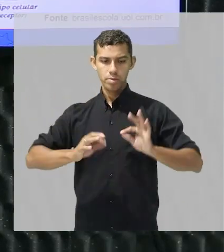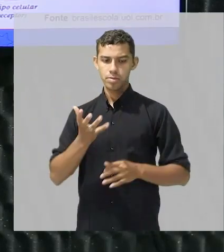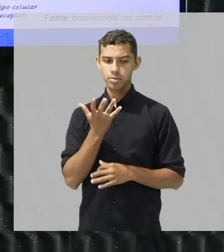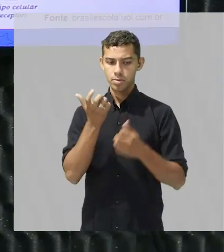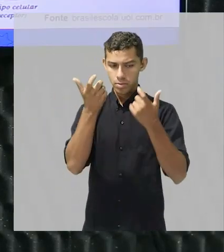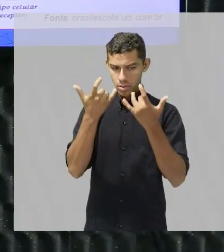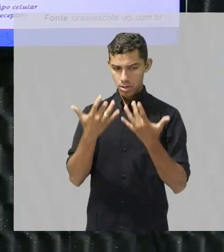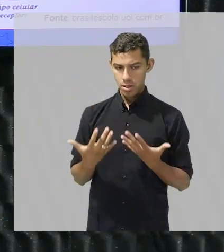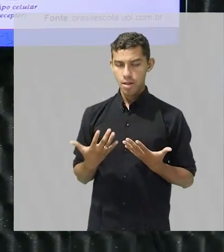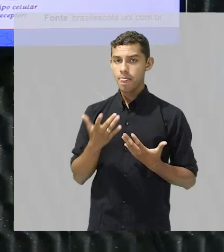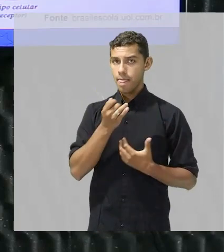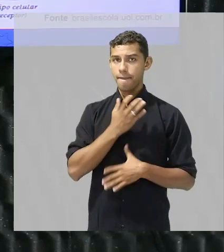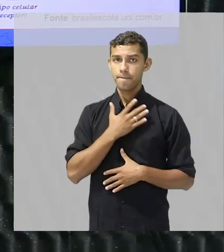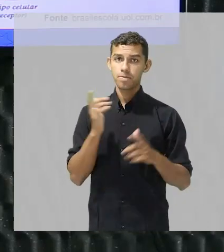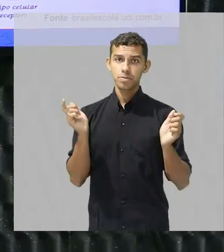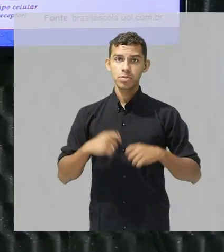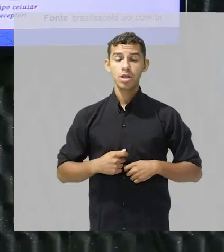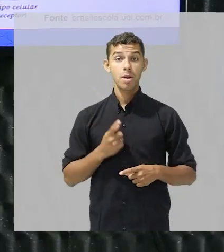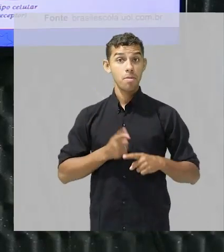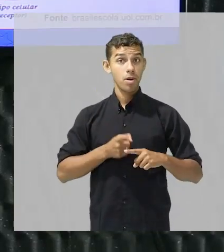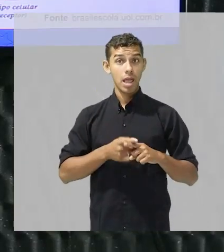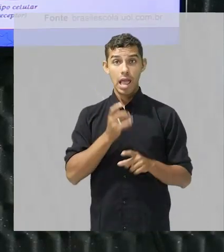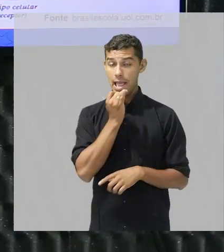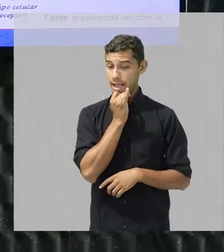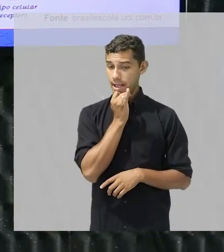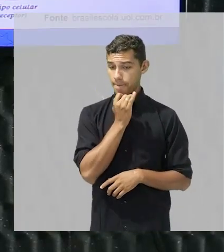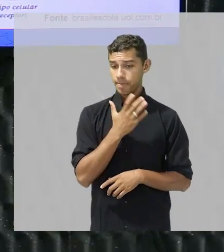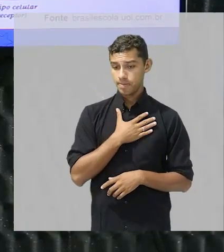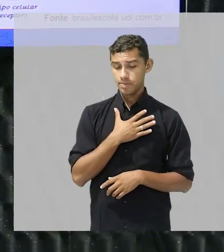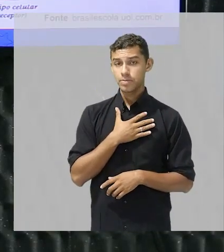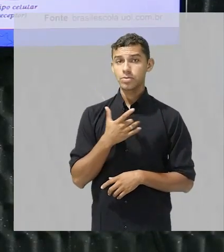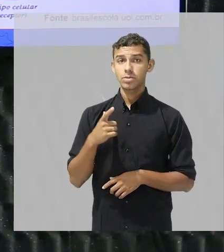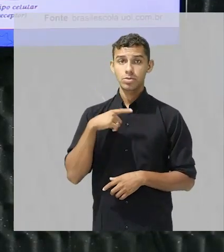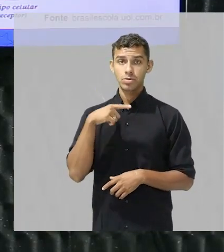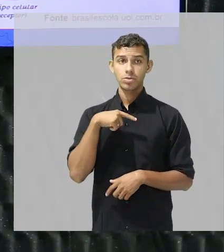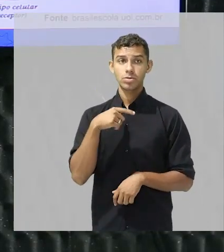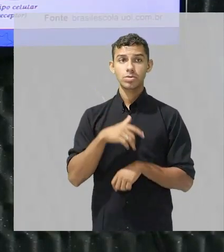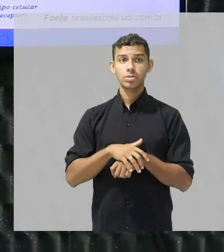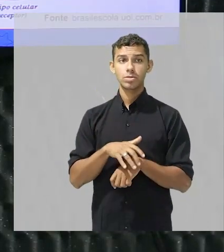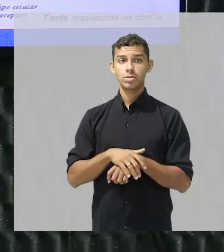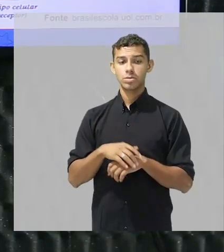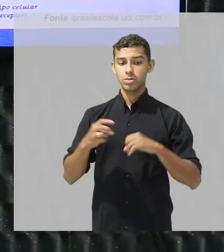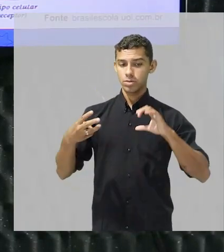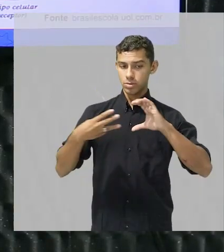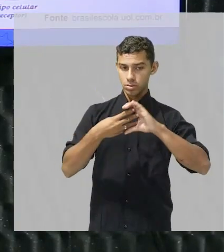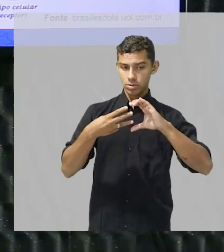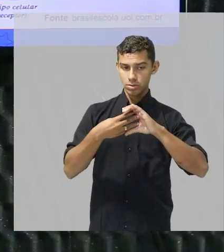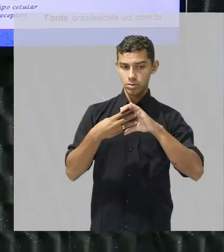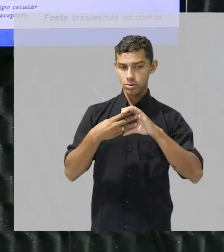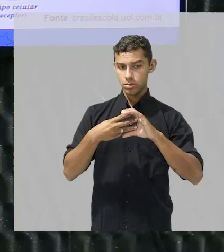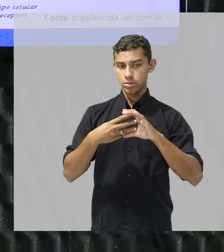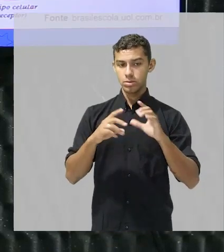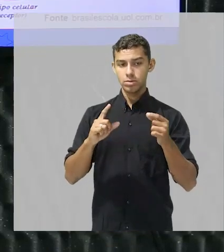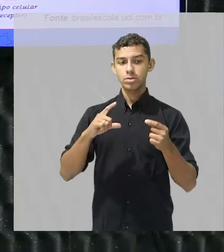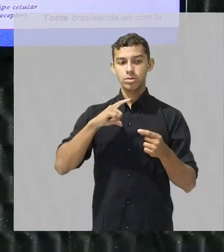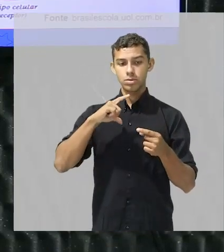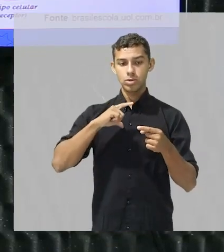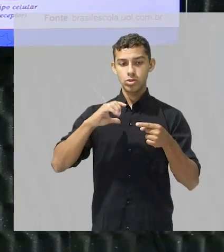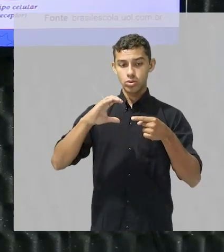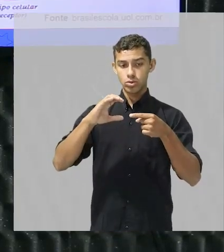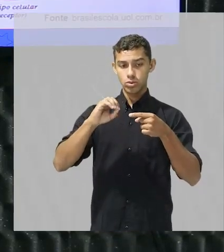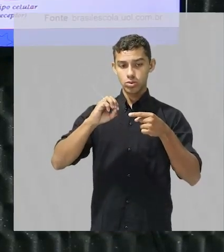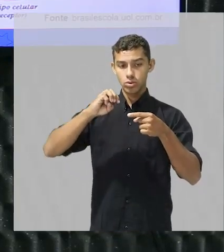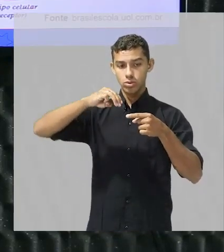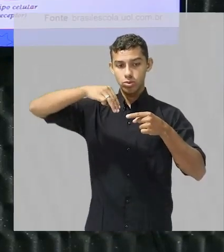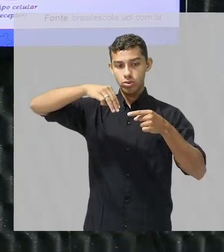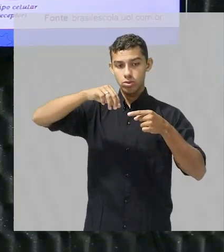ela efetive. Porque é como se eu tivesse aqui uma célula que está comandando, ela emite um comando,